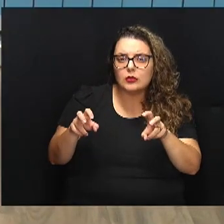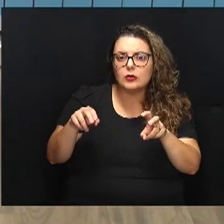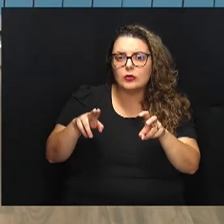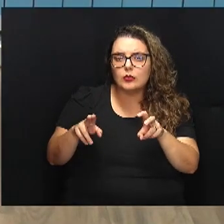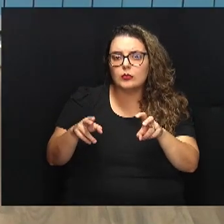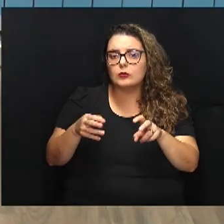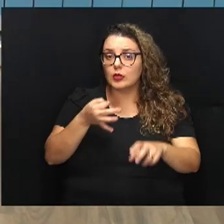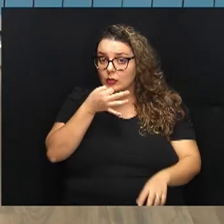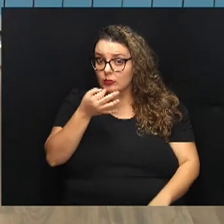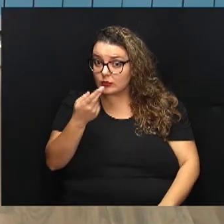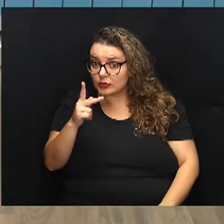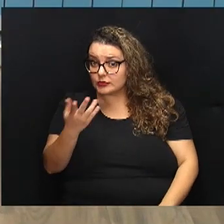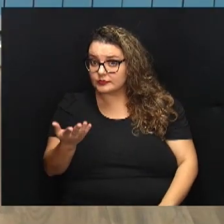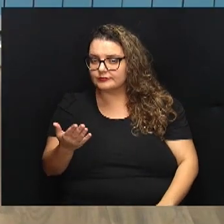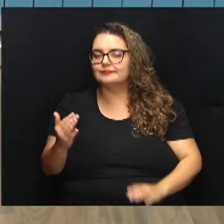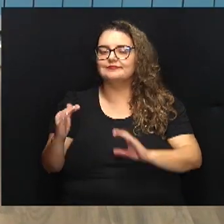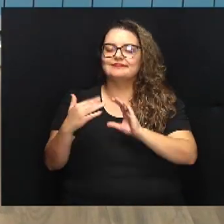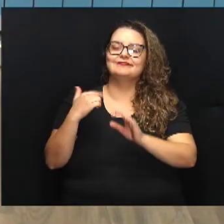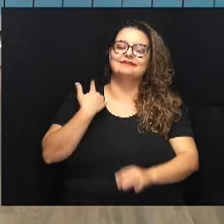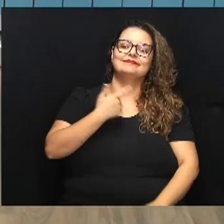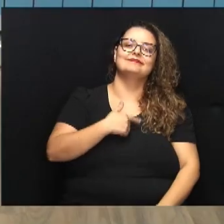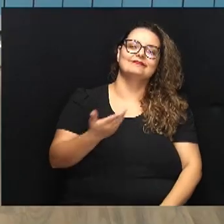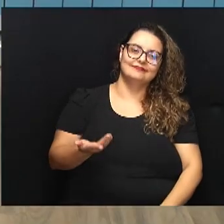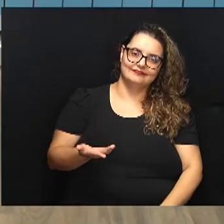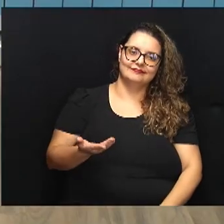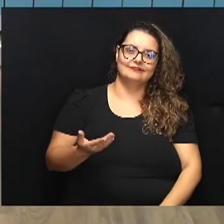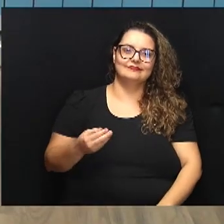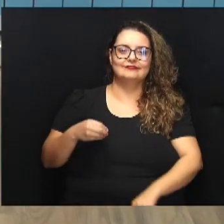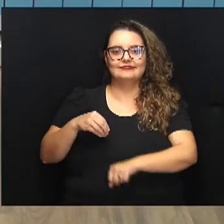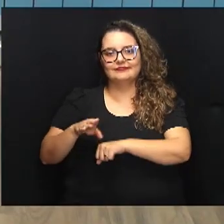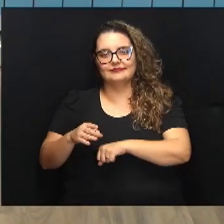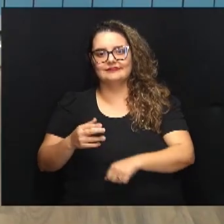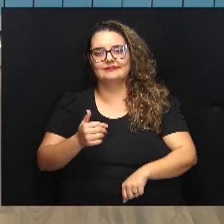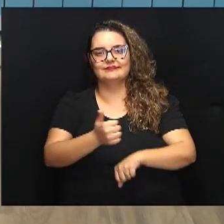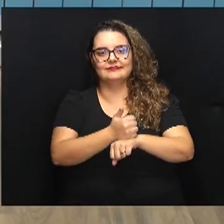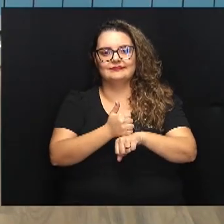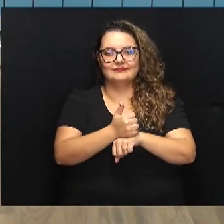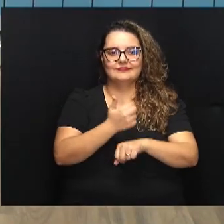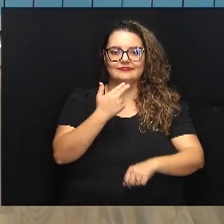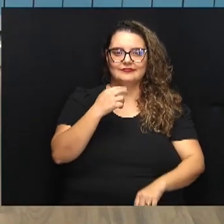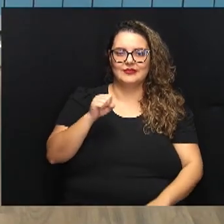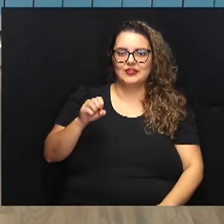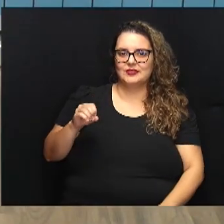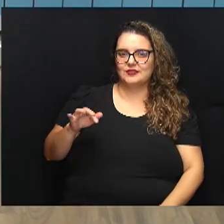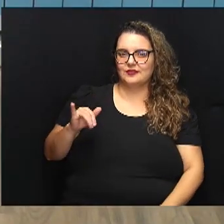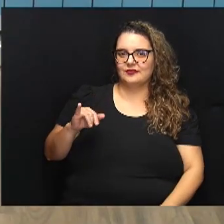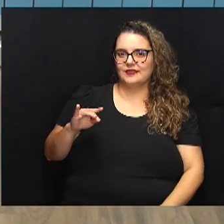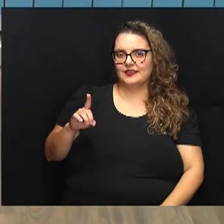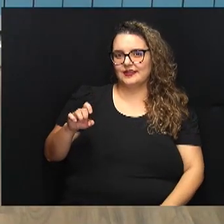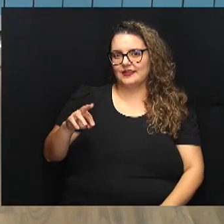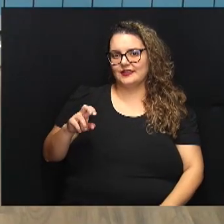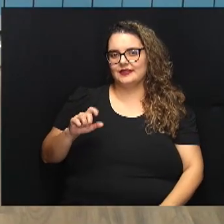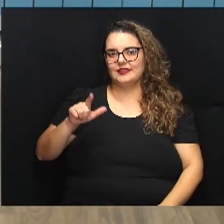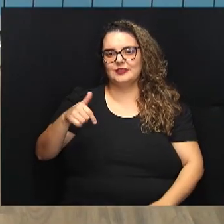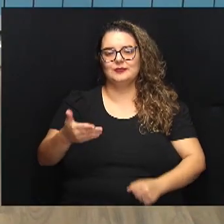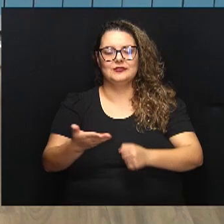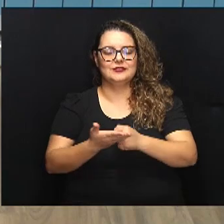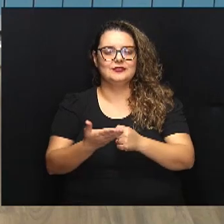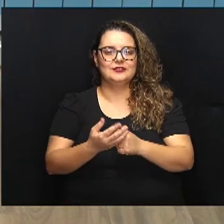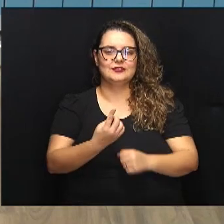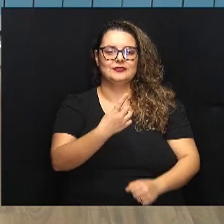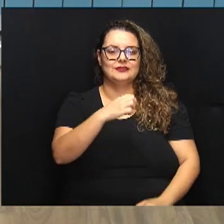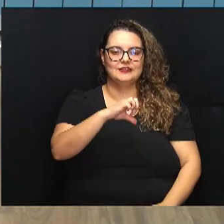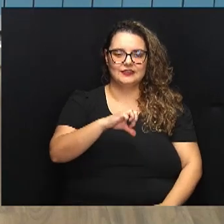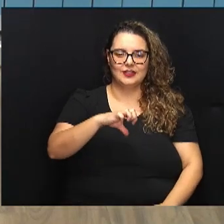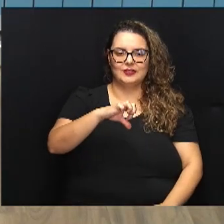sua opinião? Mande para a gente já, que eu repasso aqui para a Sofia Deran, que vai conversar comigo depois do intervalo. 19 é o